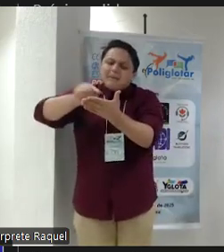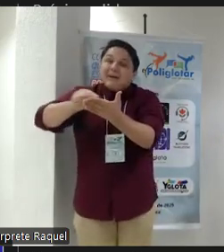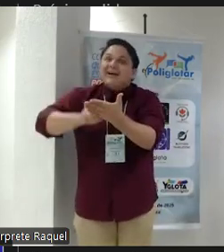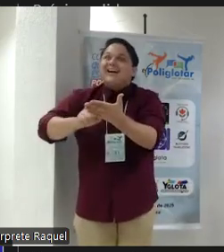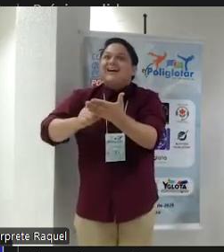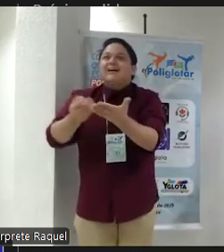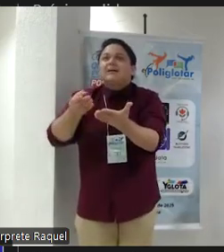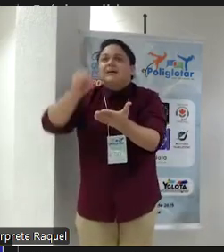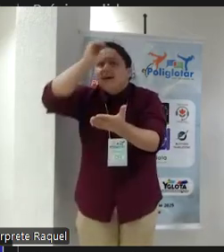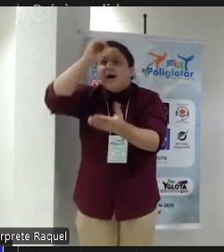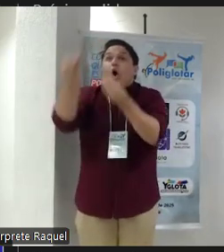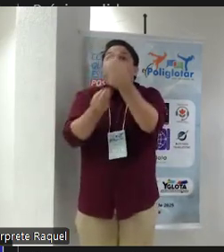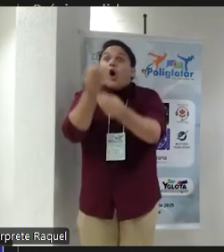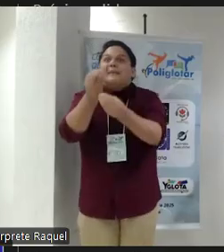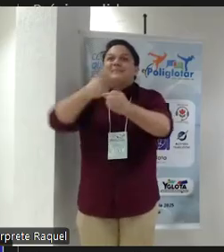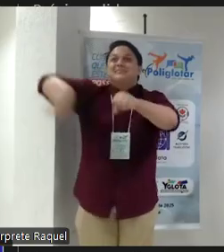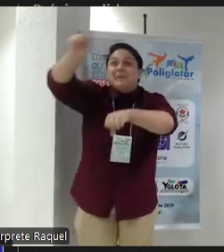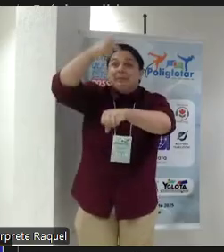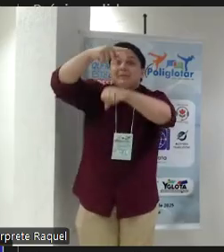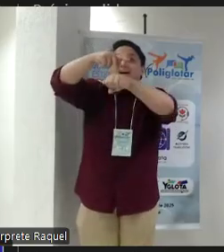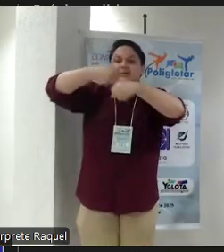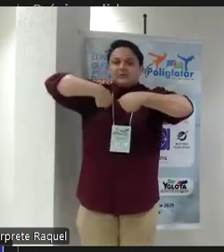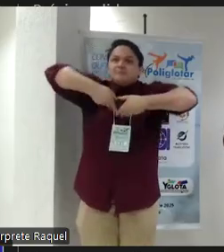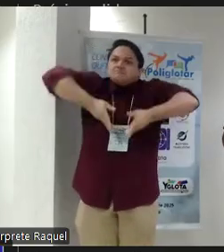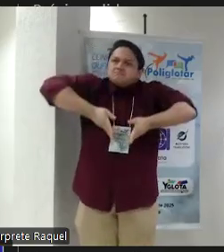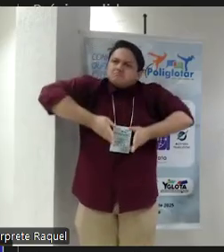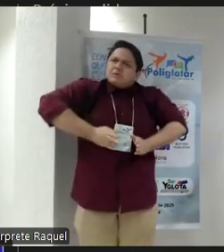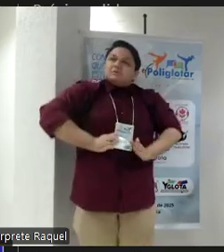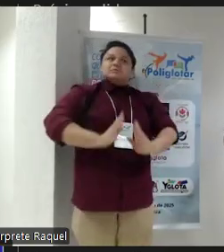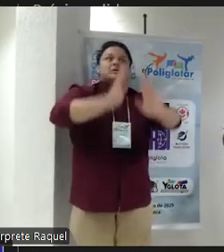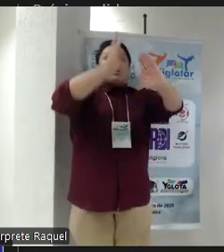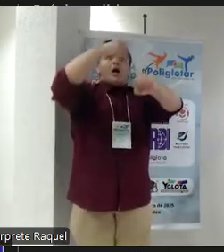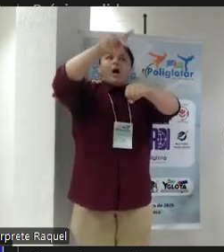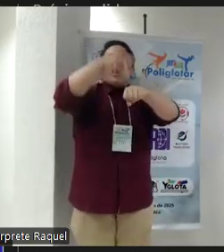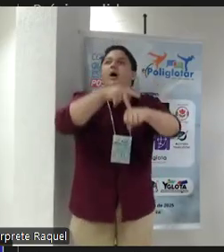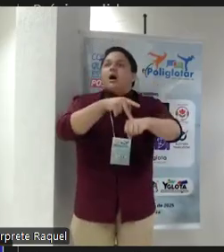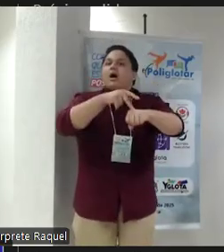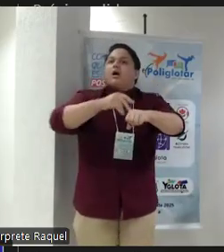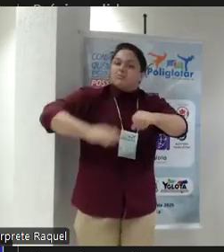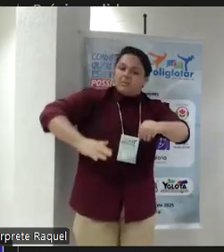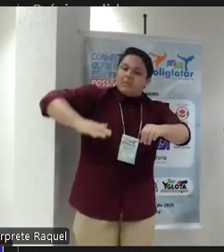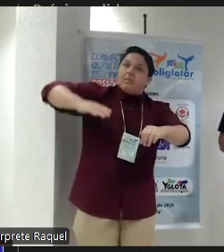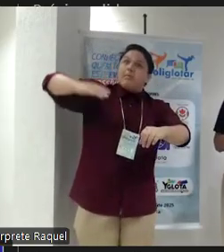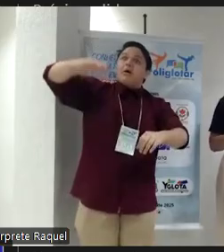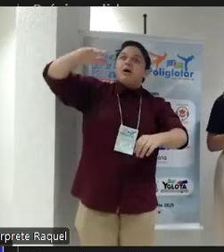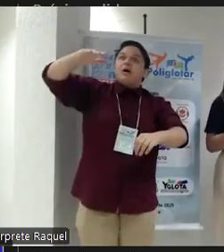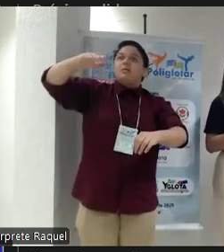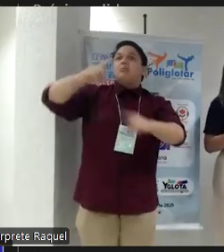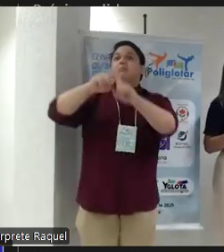tudo, é o país em que você nasceu e cresceu a sua vida inteira.